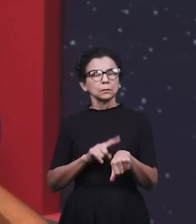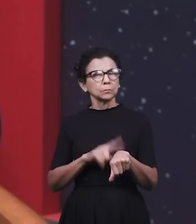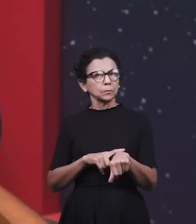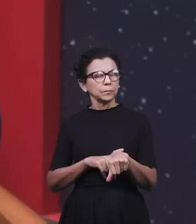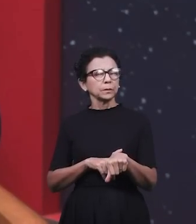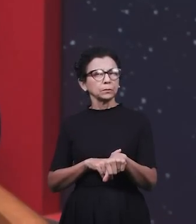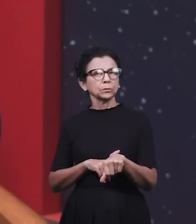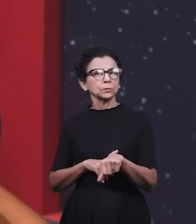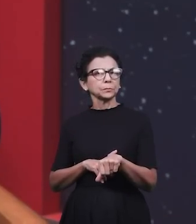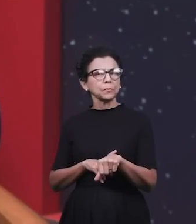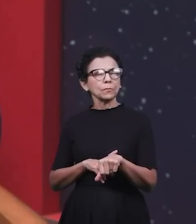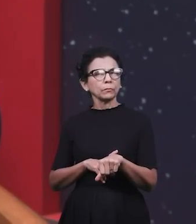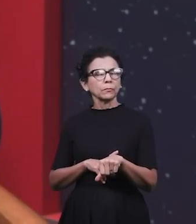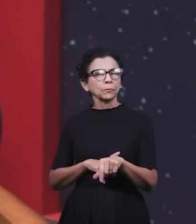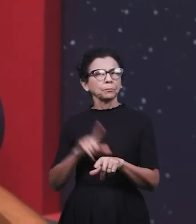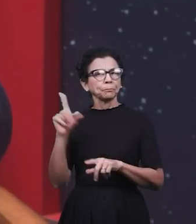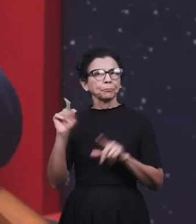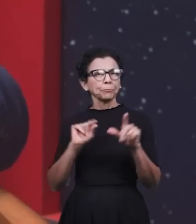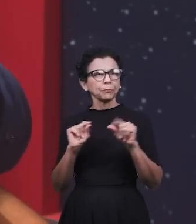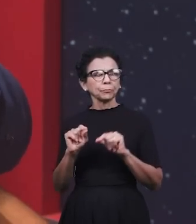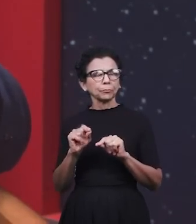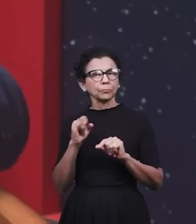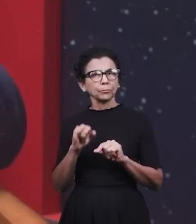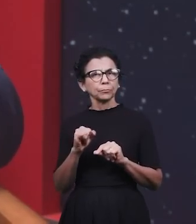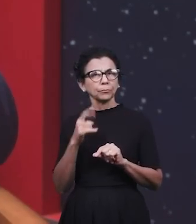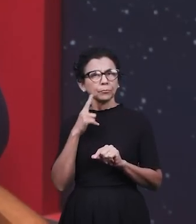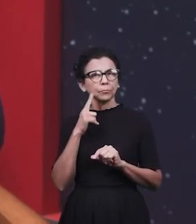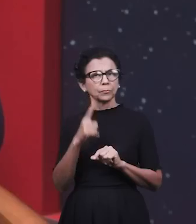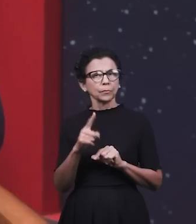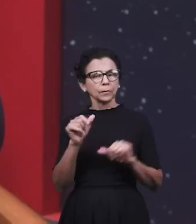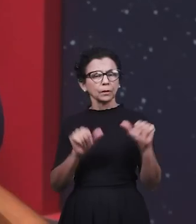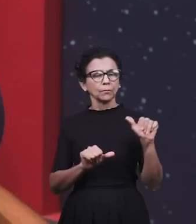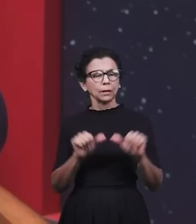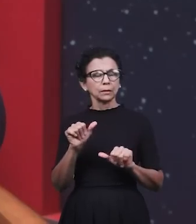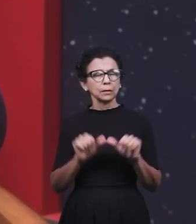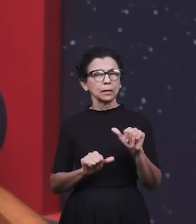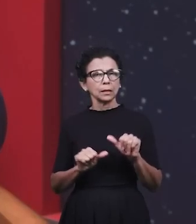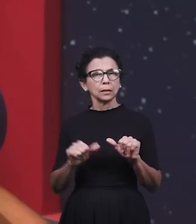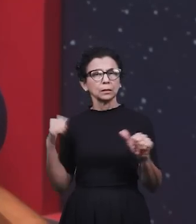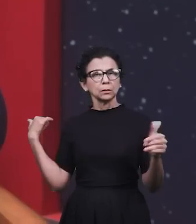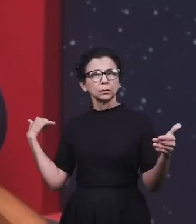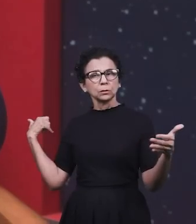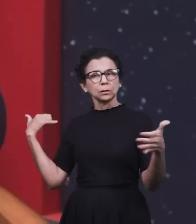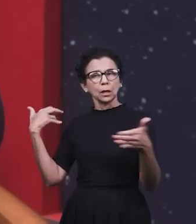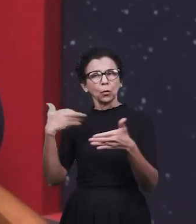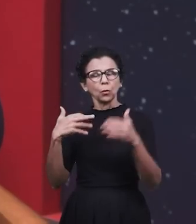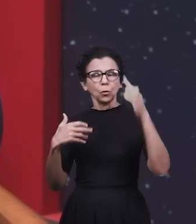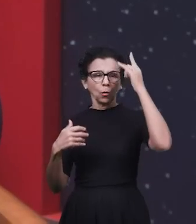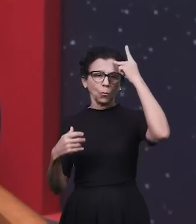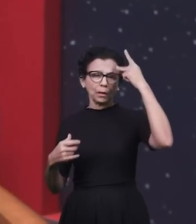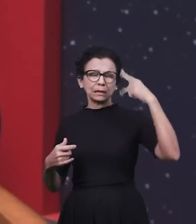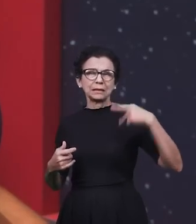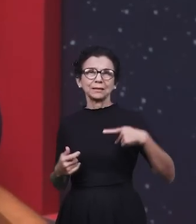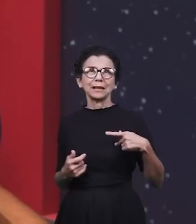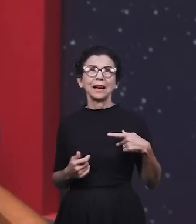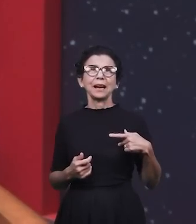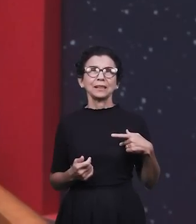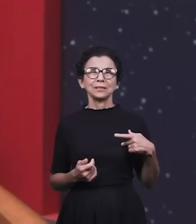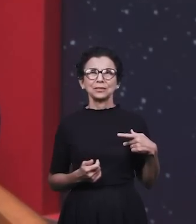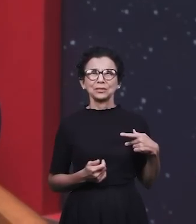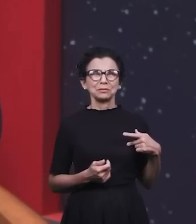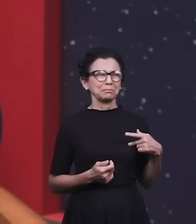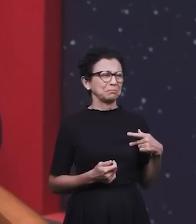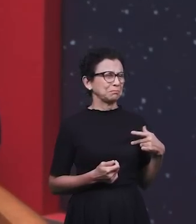porque se nós olharmos para a história da humanidade, a marca foi imprecisão, erro,